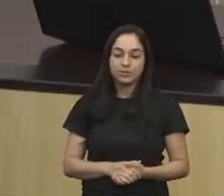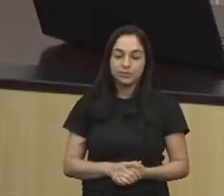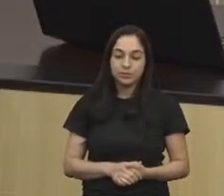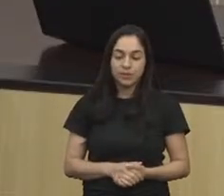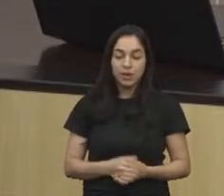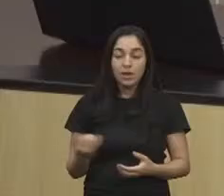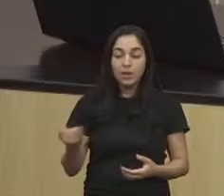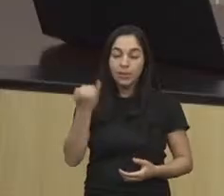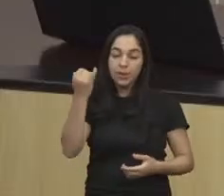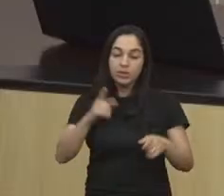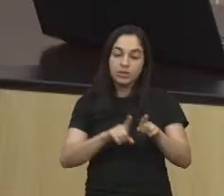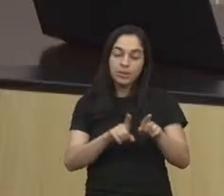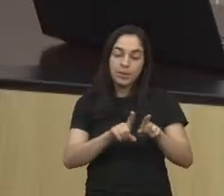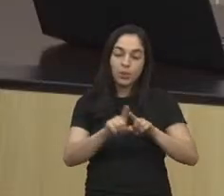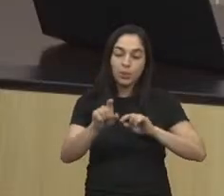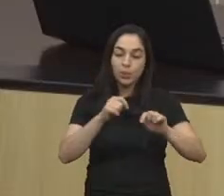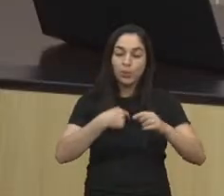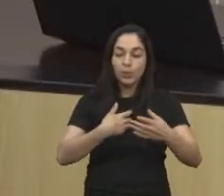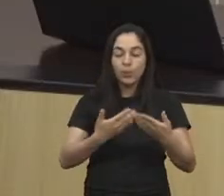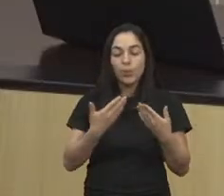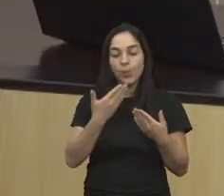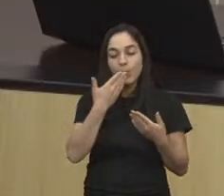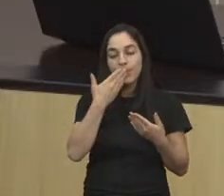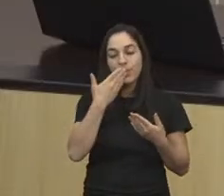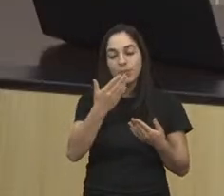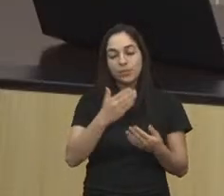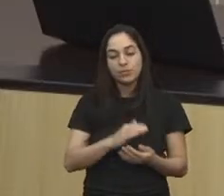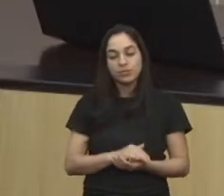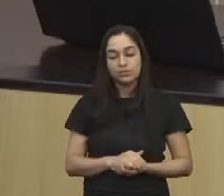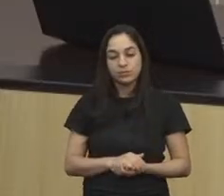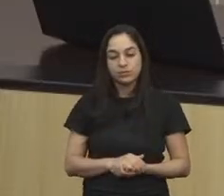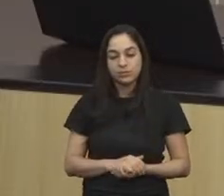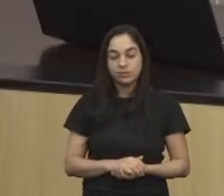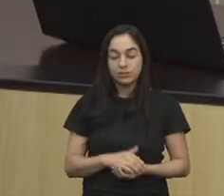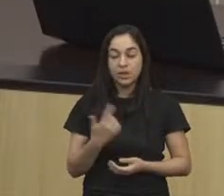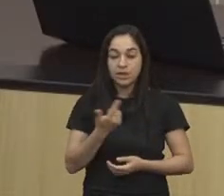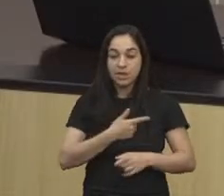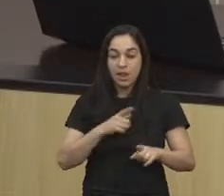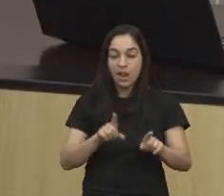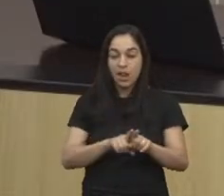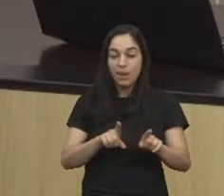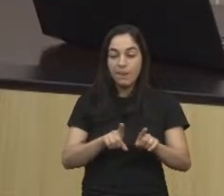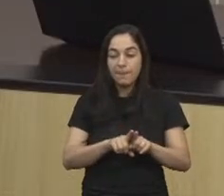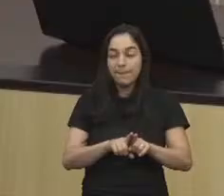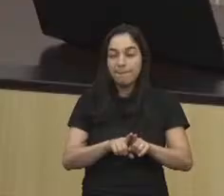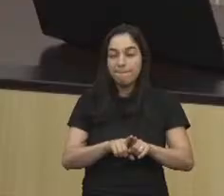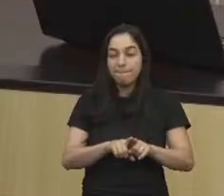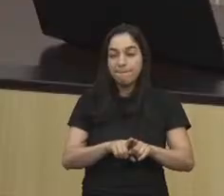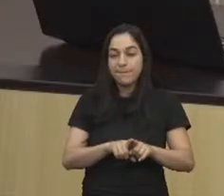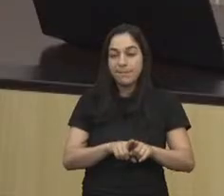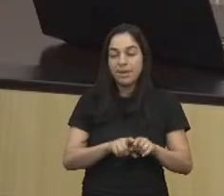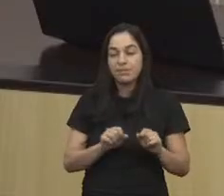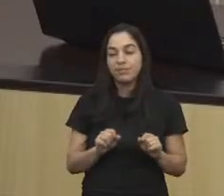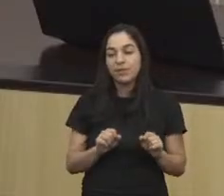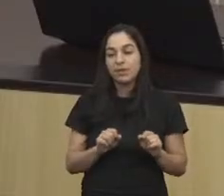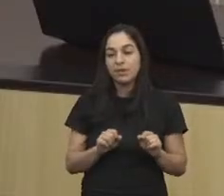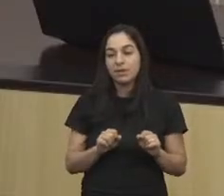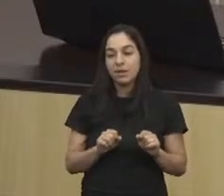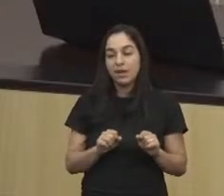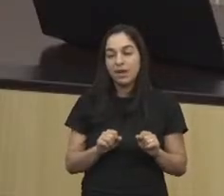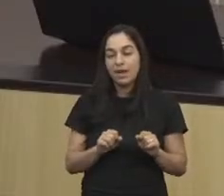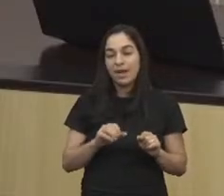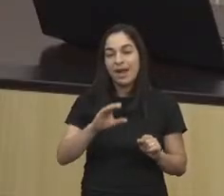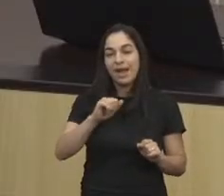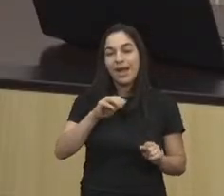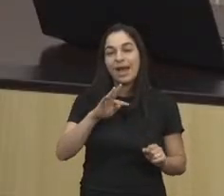questão importante também, que eu queria pedir para vocês, para a gente poder também reforçar a operação